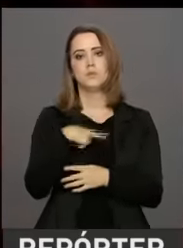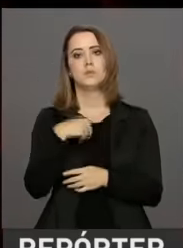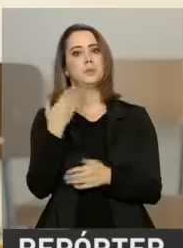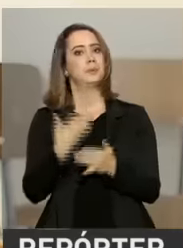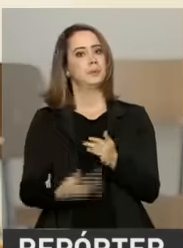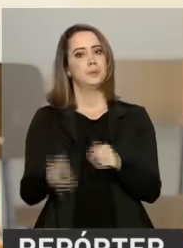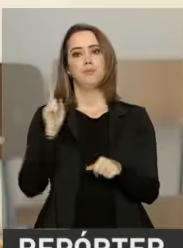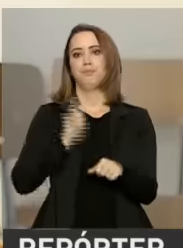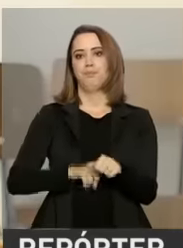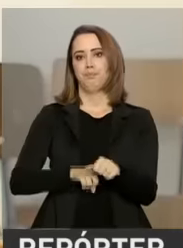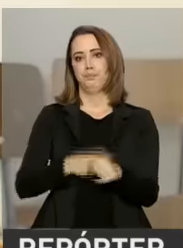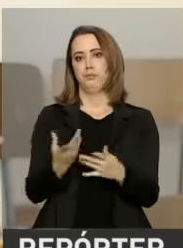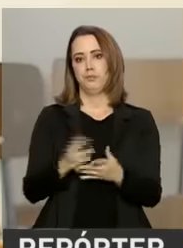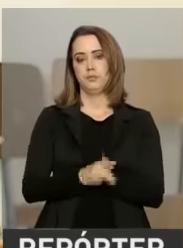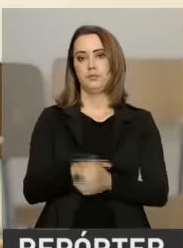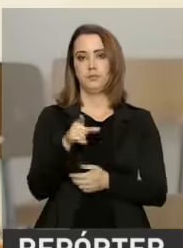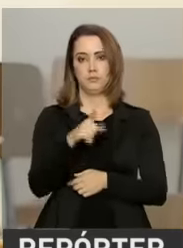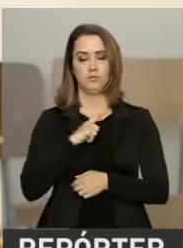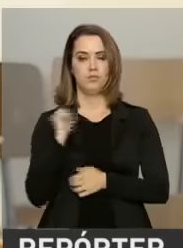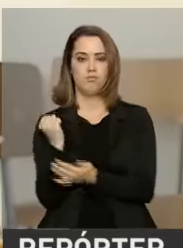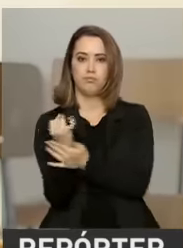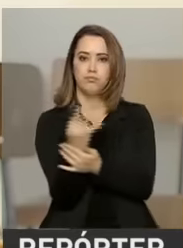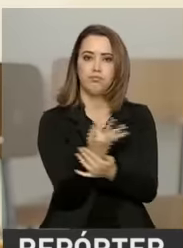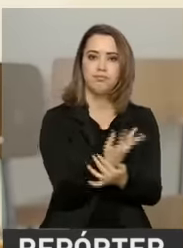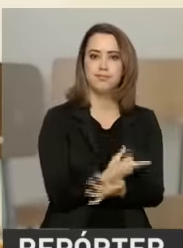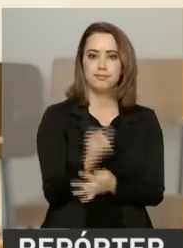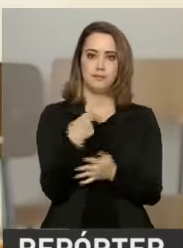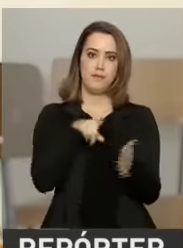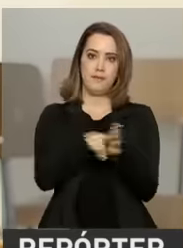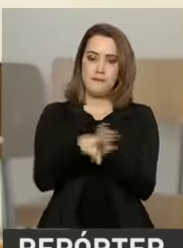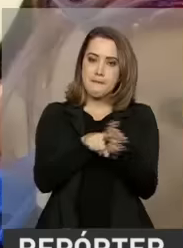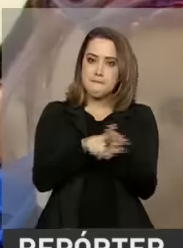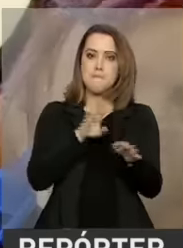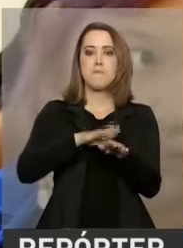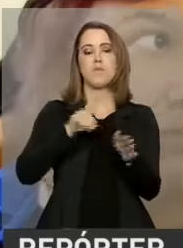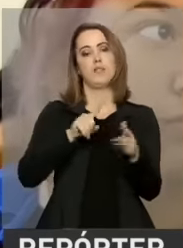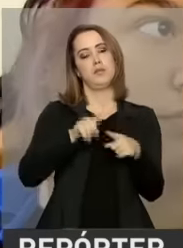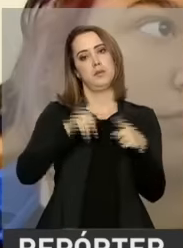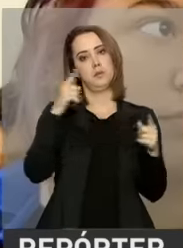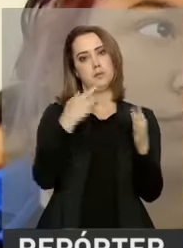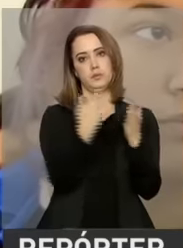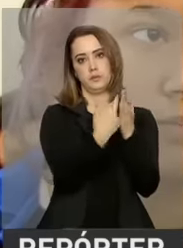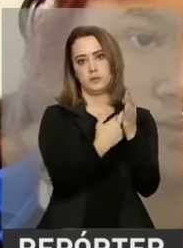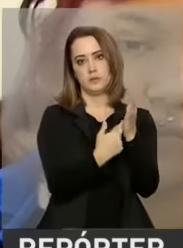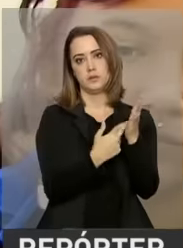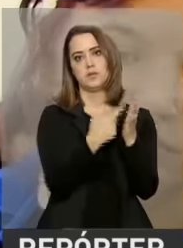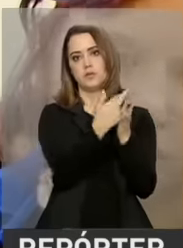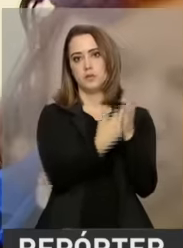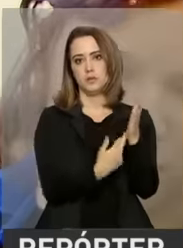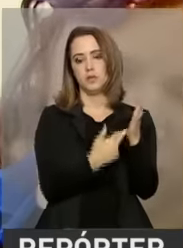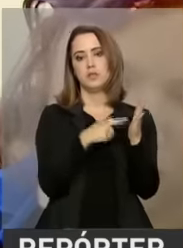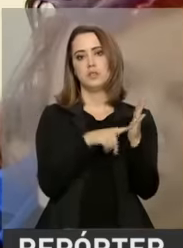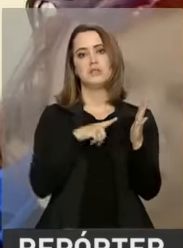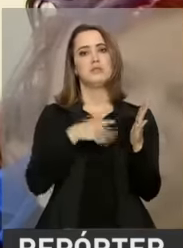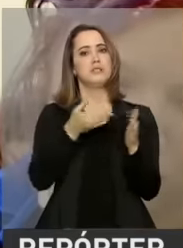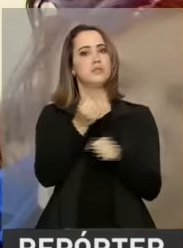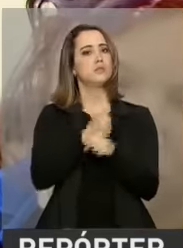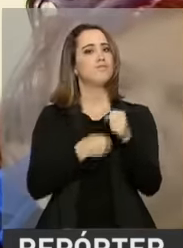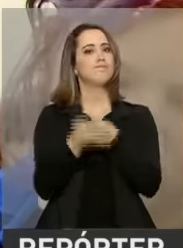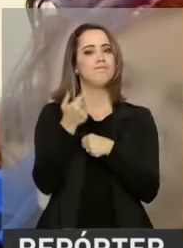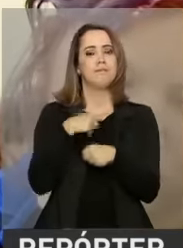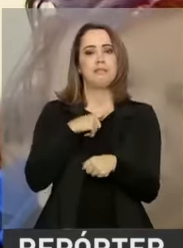o relógio muitas questões acho que estavam cerca de 180 questões mais a redação eu fiz em 2015 não tinha experiência